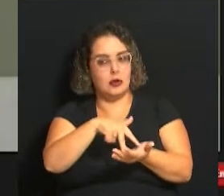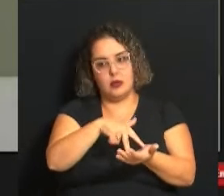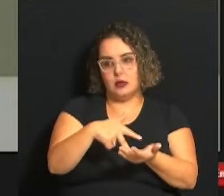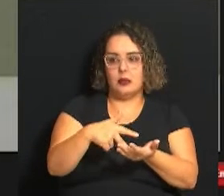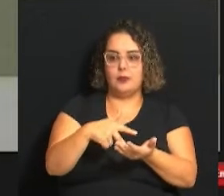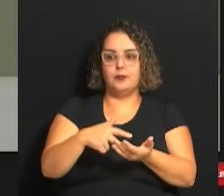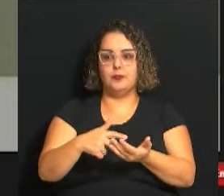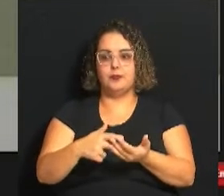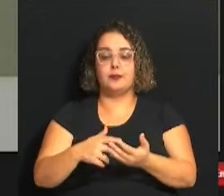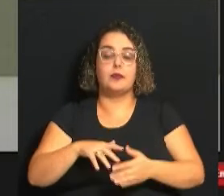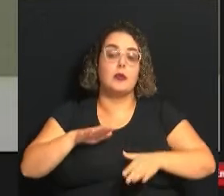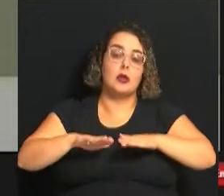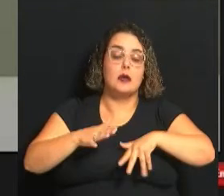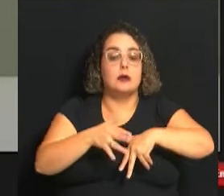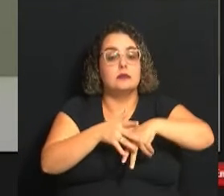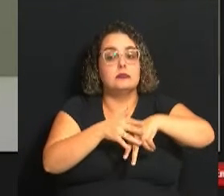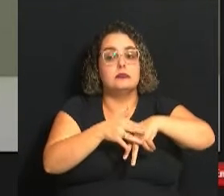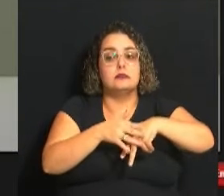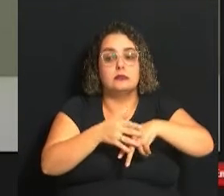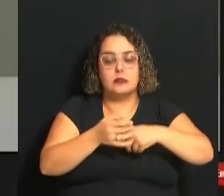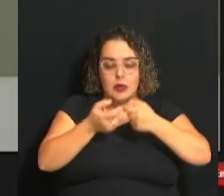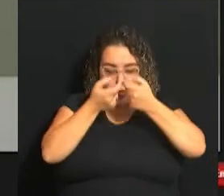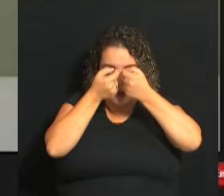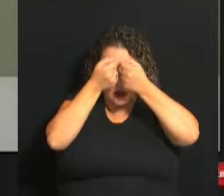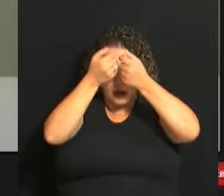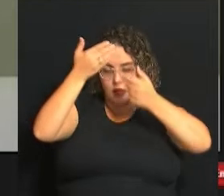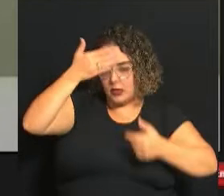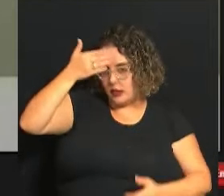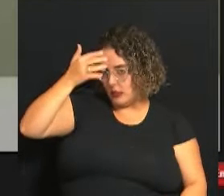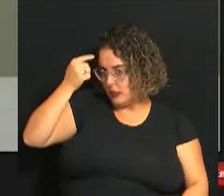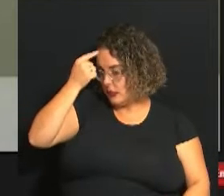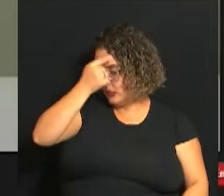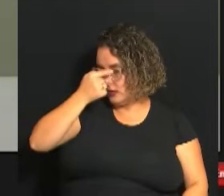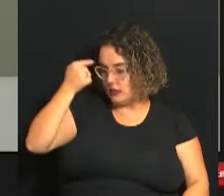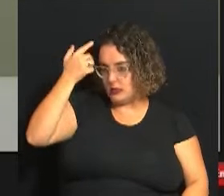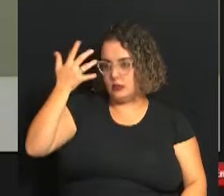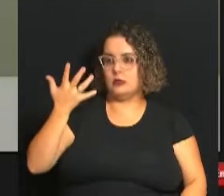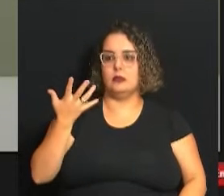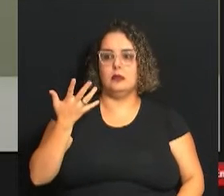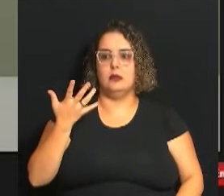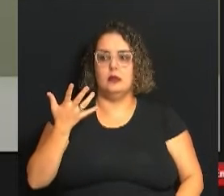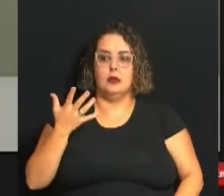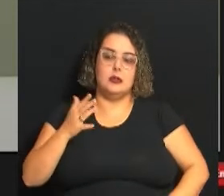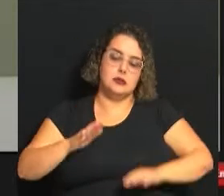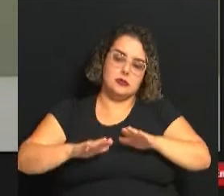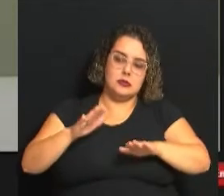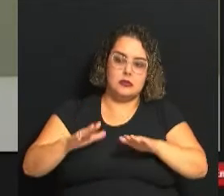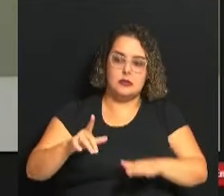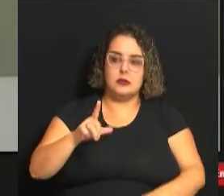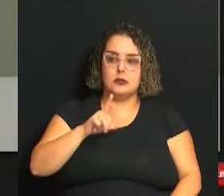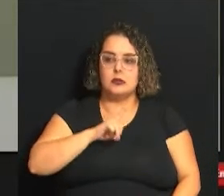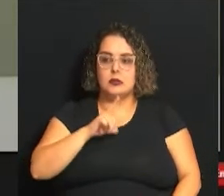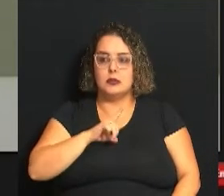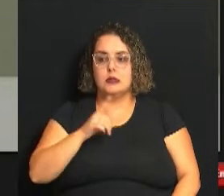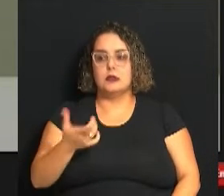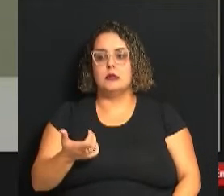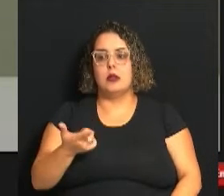mais na região frontal, região parietal, esses pacientes têm mais distúrbio